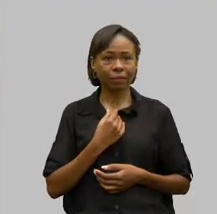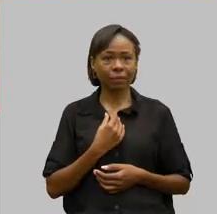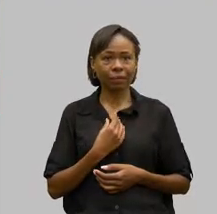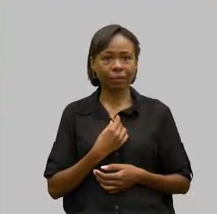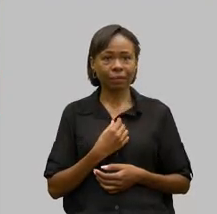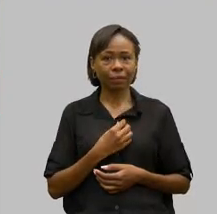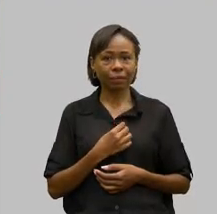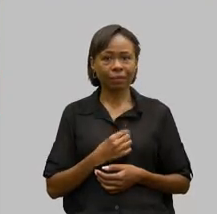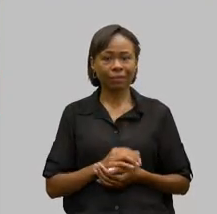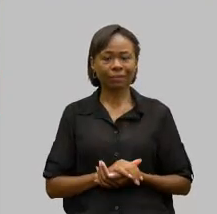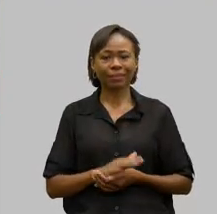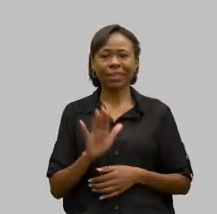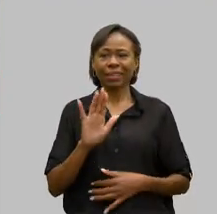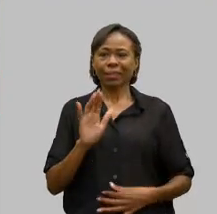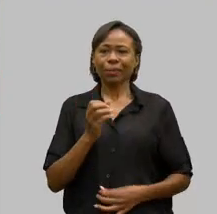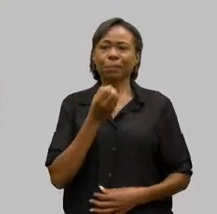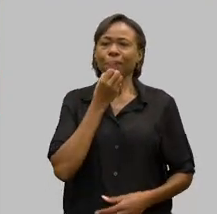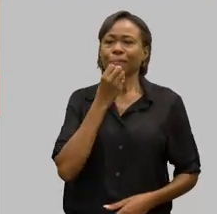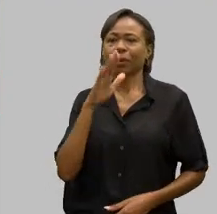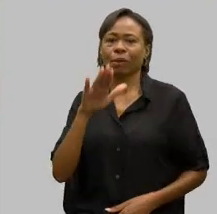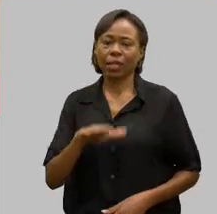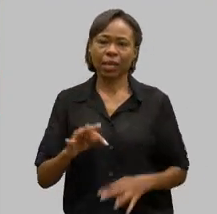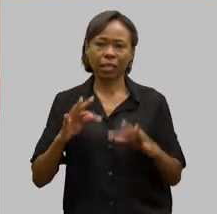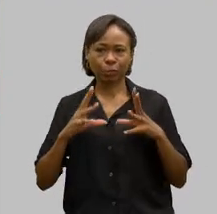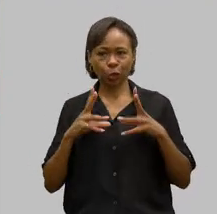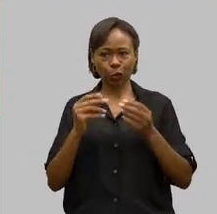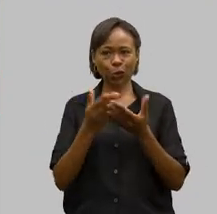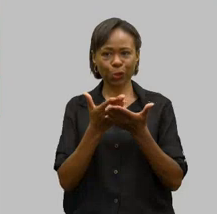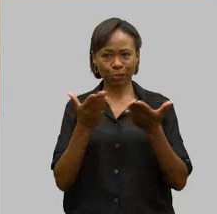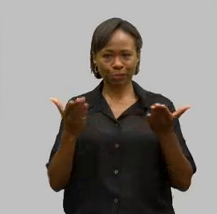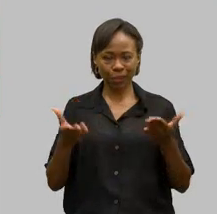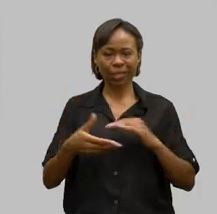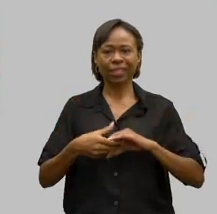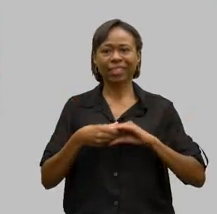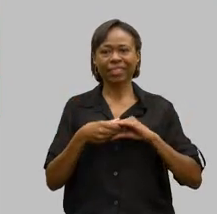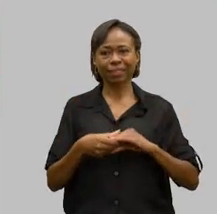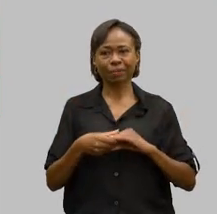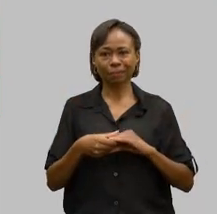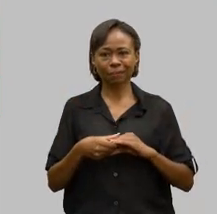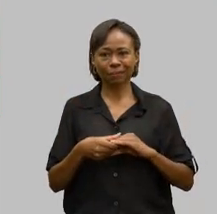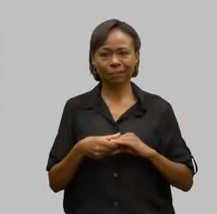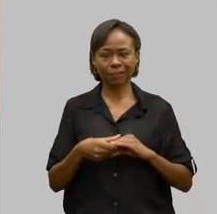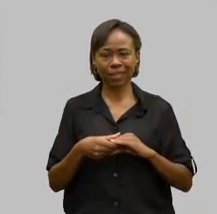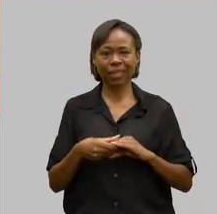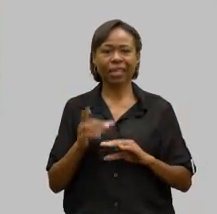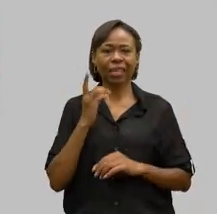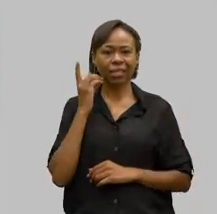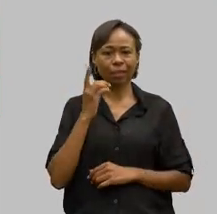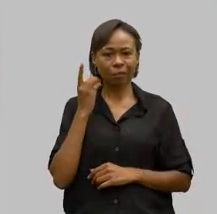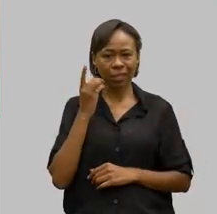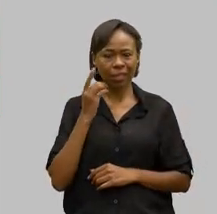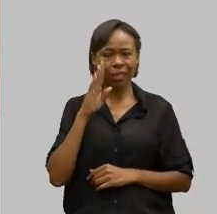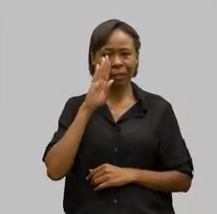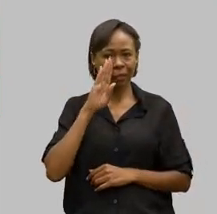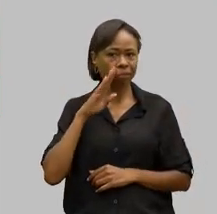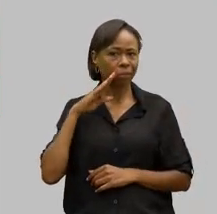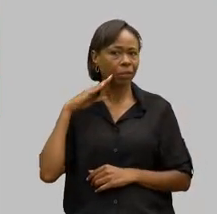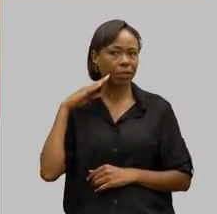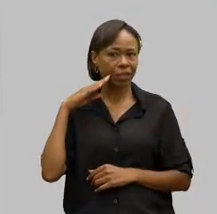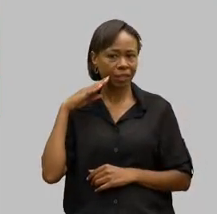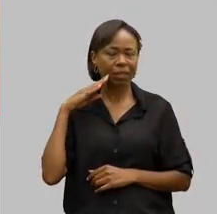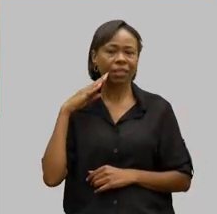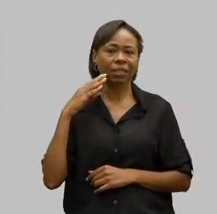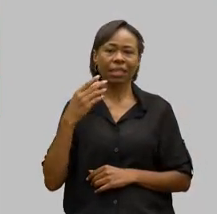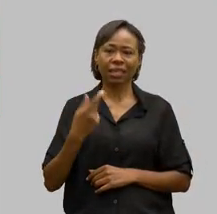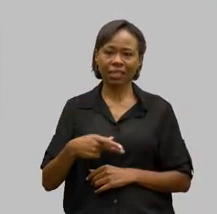Gente, boa tarde para todo mundo. Quero cumprimentar aqui a deputada Beatriz Serqueira, que está presentindo dessa nossa